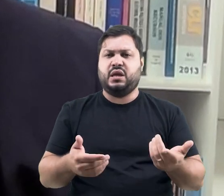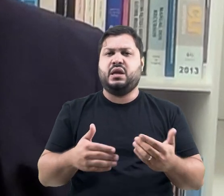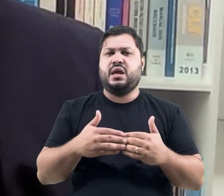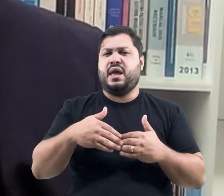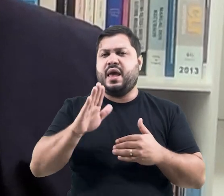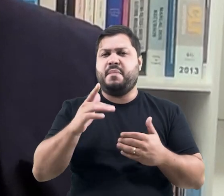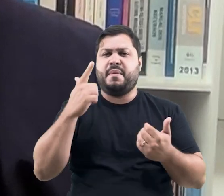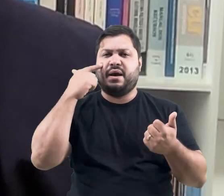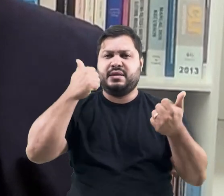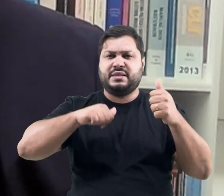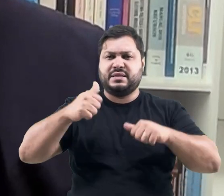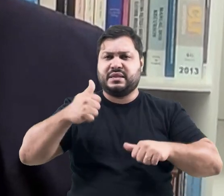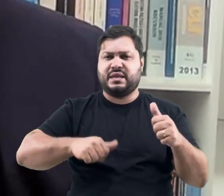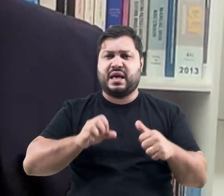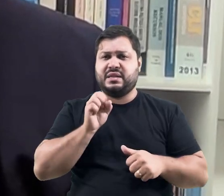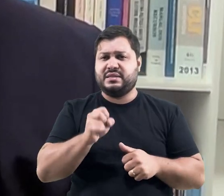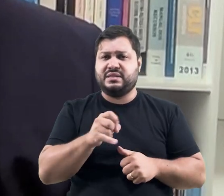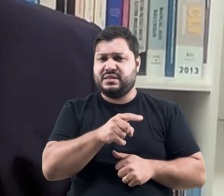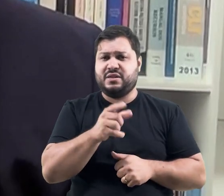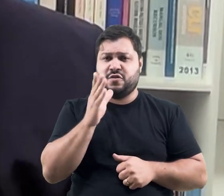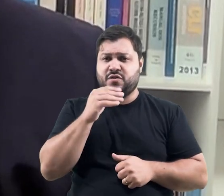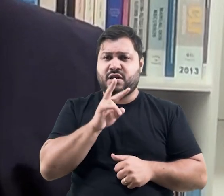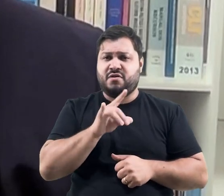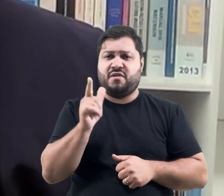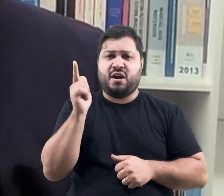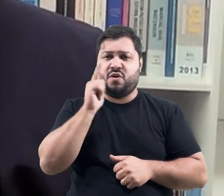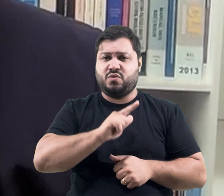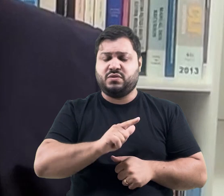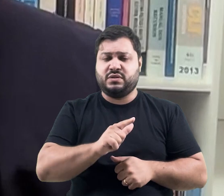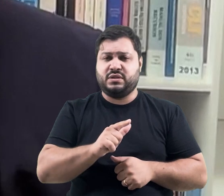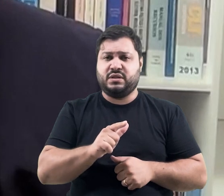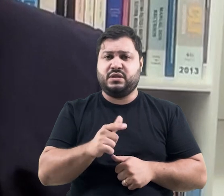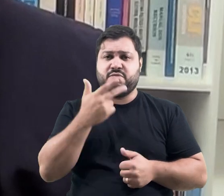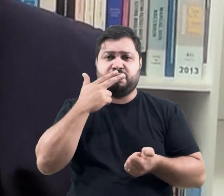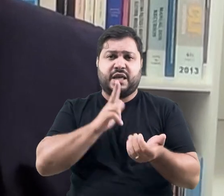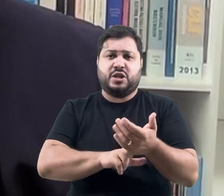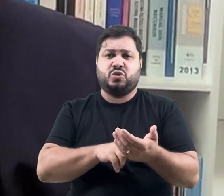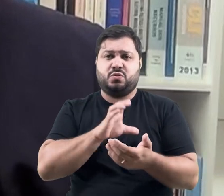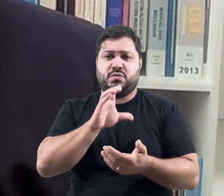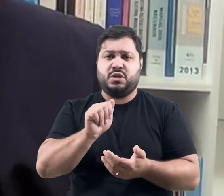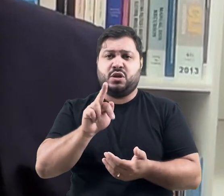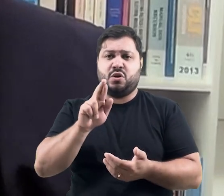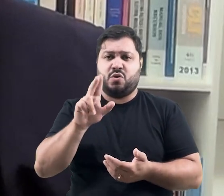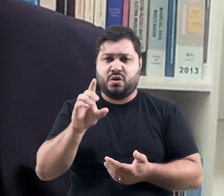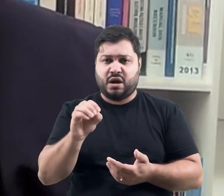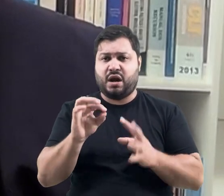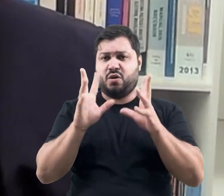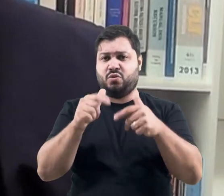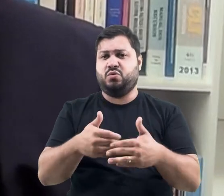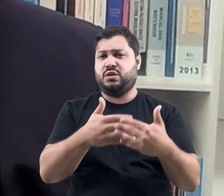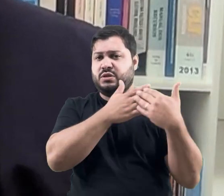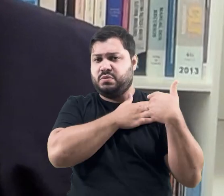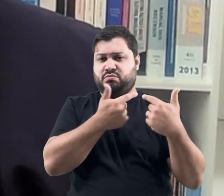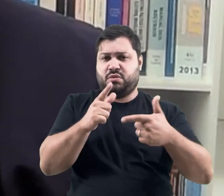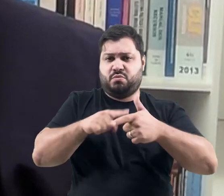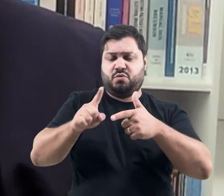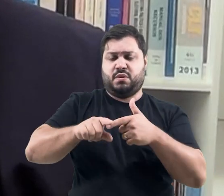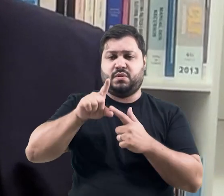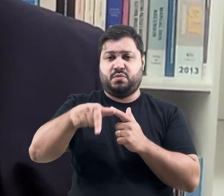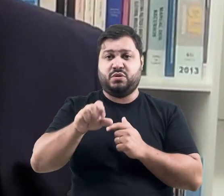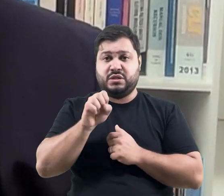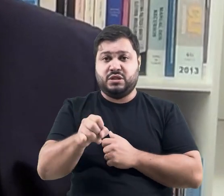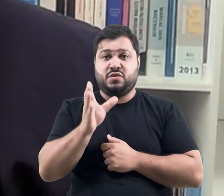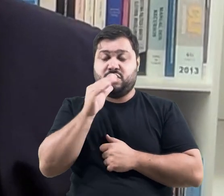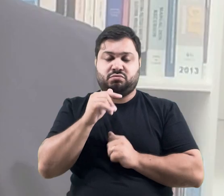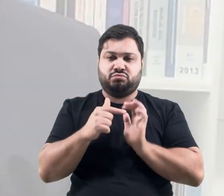vai desenvolver. Né? É mais essa análise se realmente aquele servidor vai conseguir assumir aquele cargo, todas as suas responsabilidades